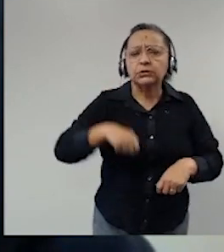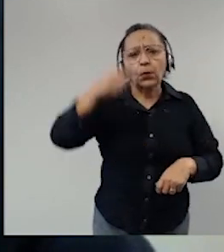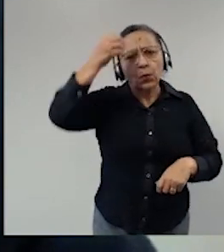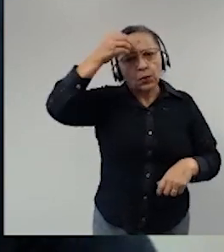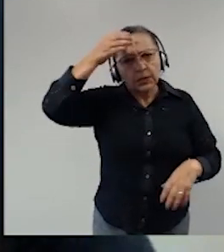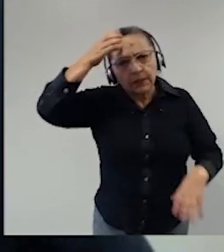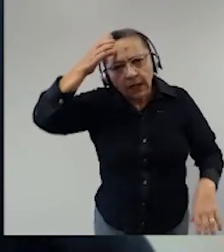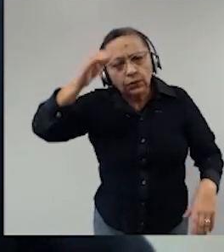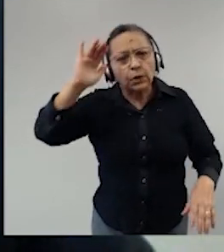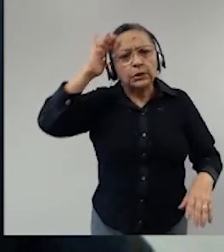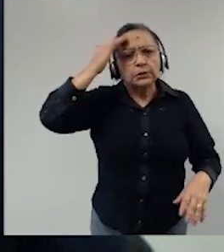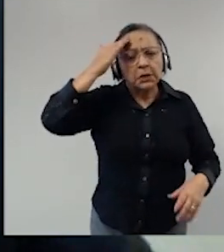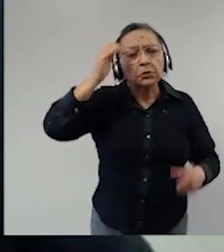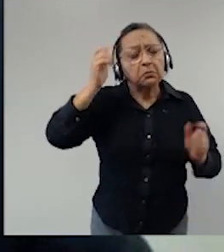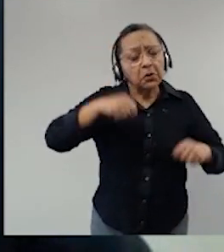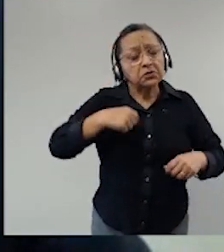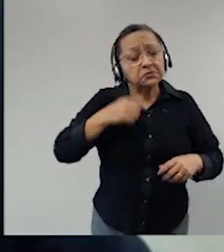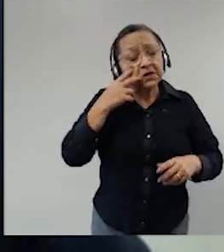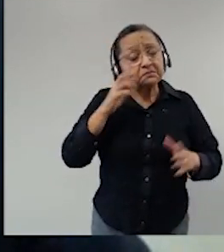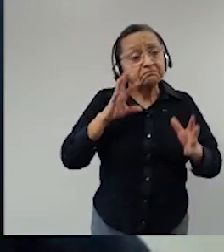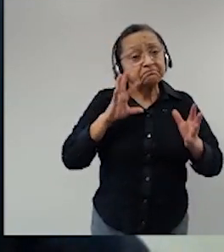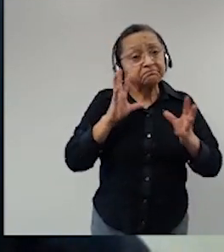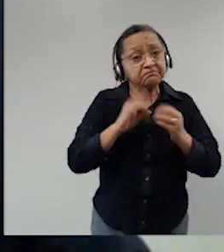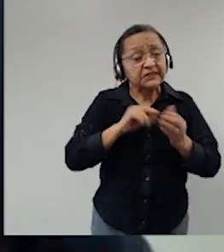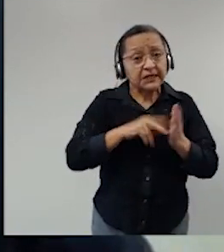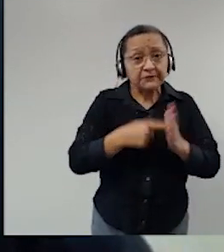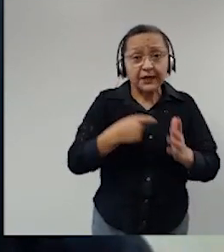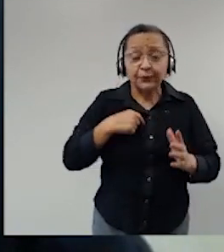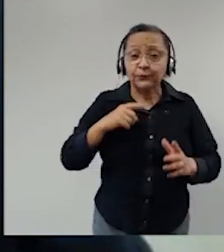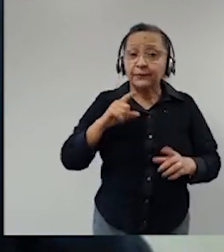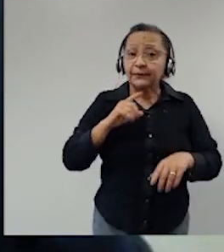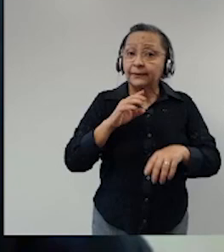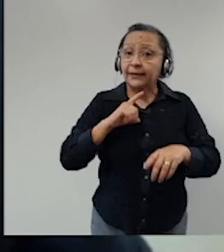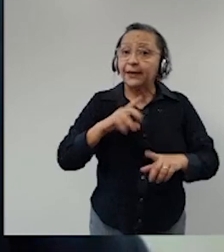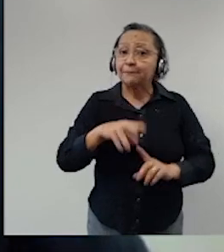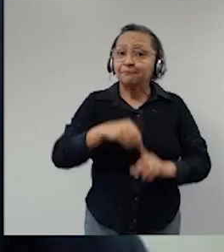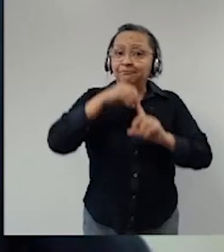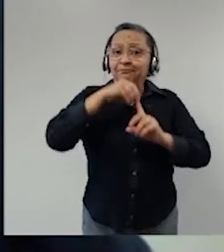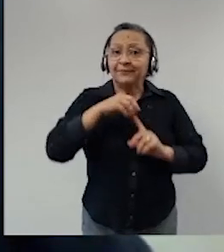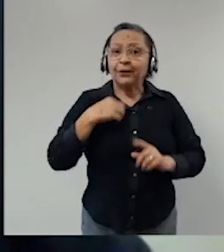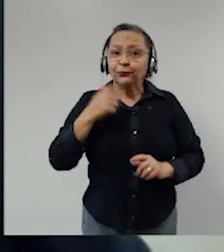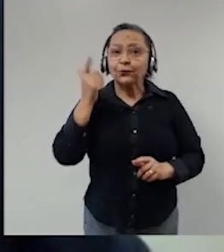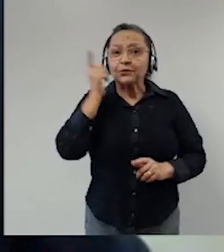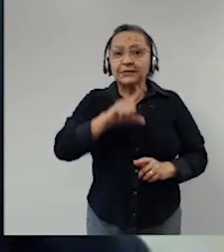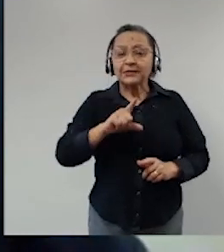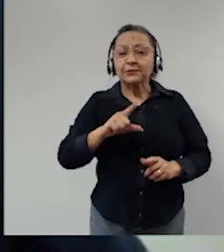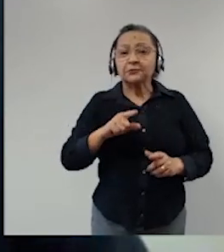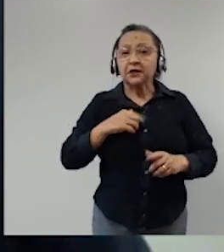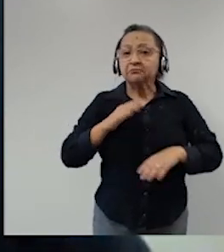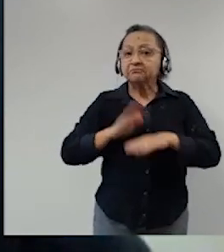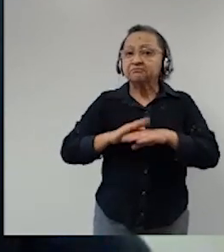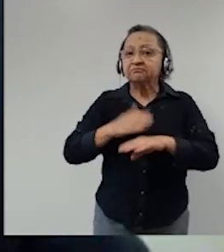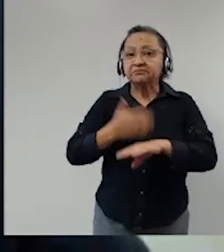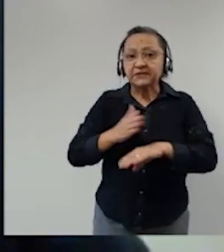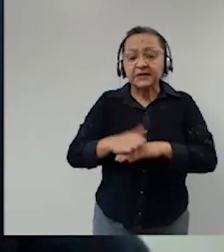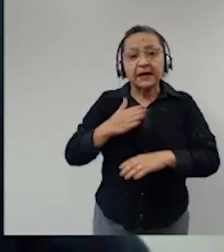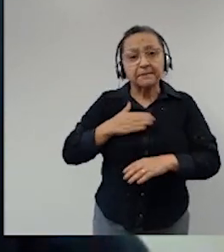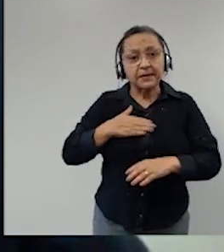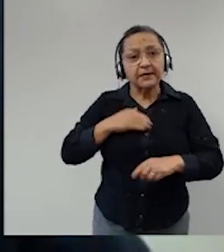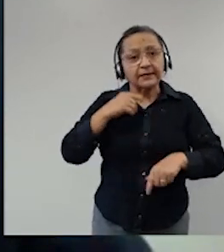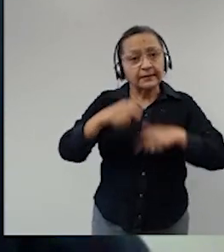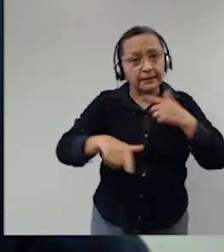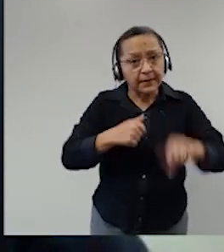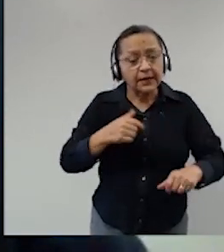numa situação até privilegiada nesses tempos de pandemia. Eu tenho conseguido exercer a minha advocacia e também a atividade